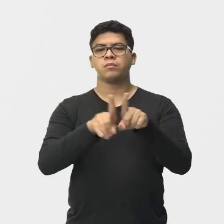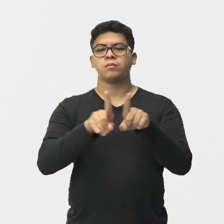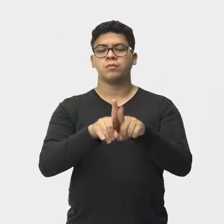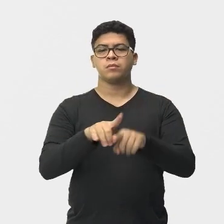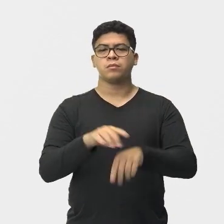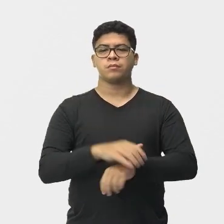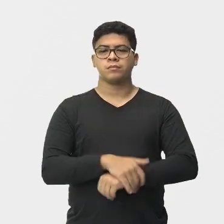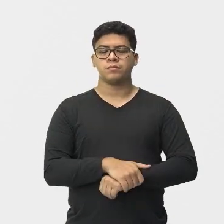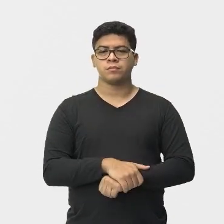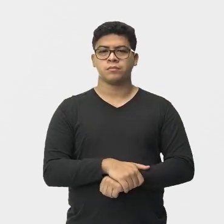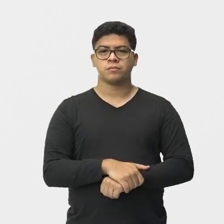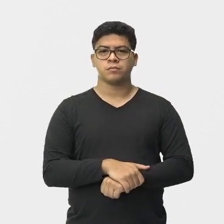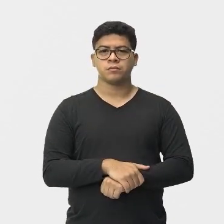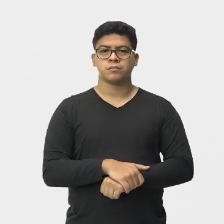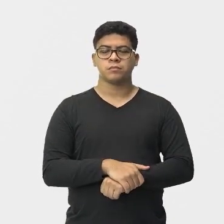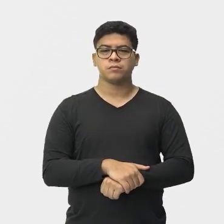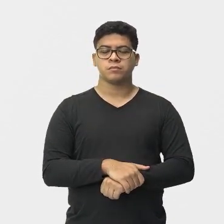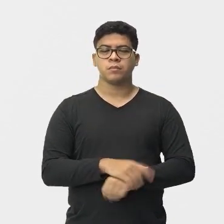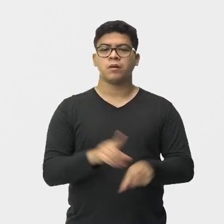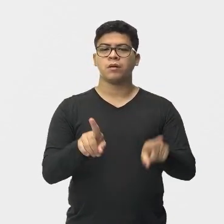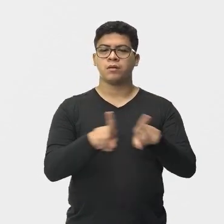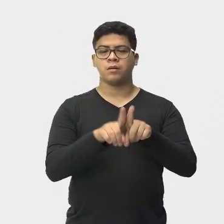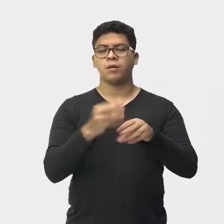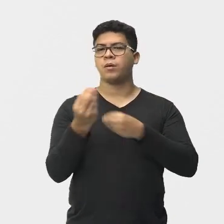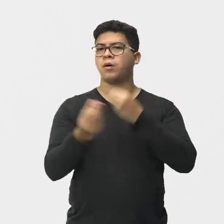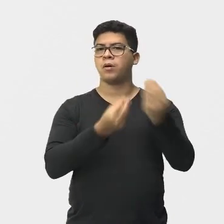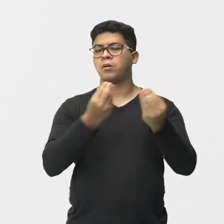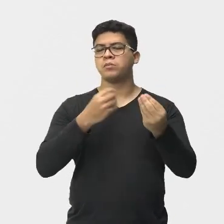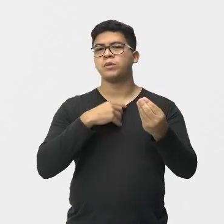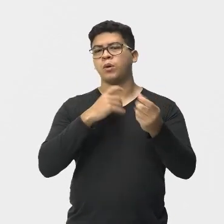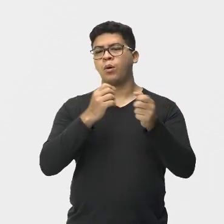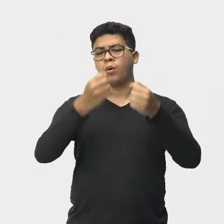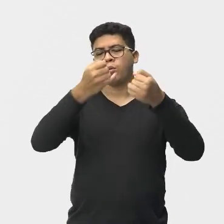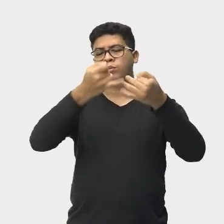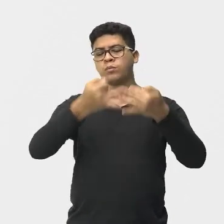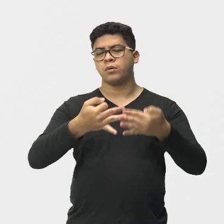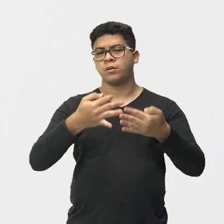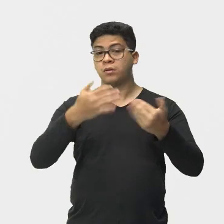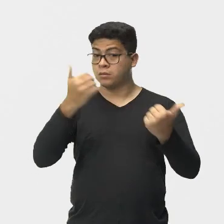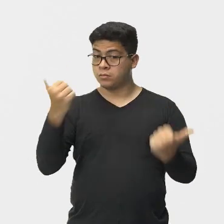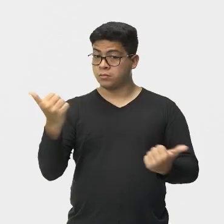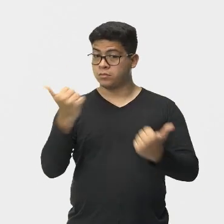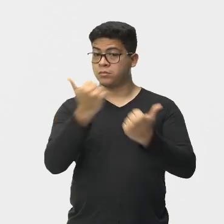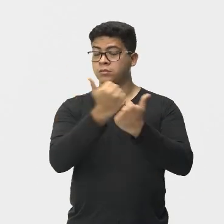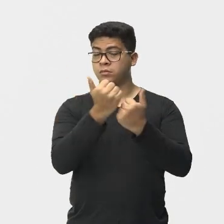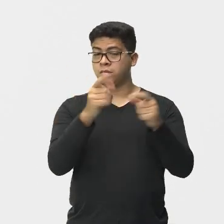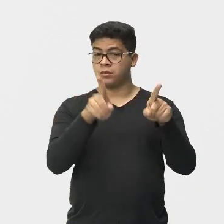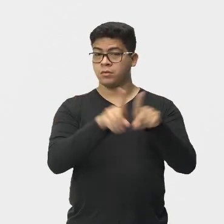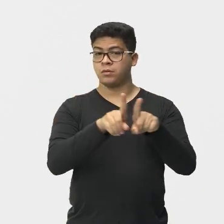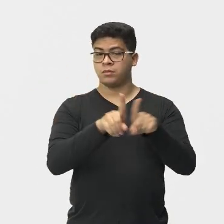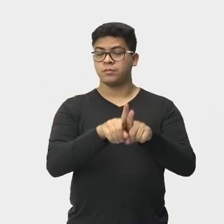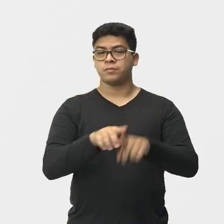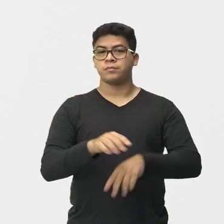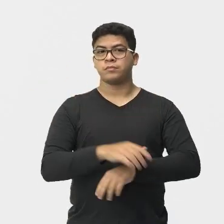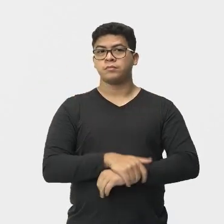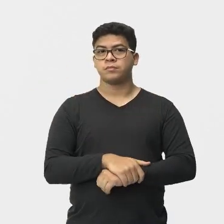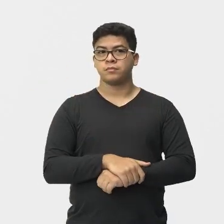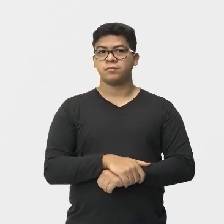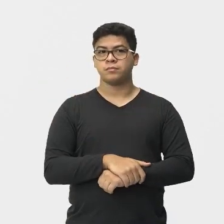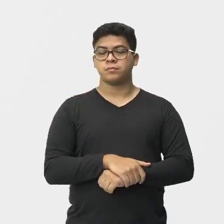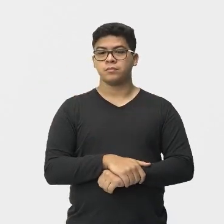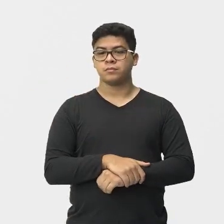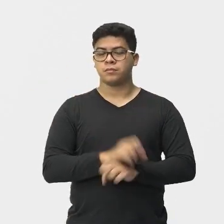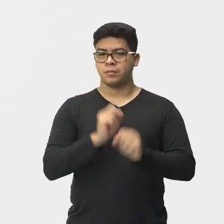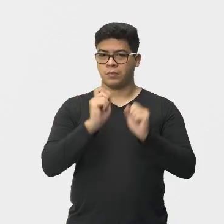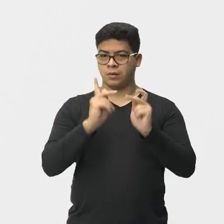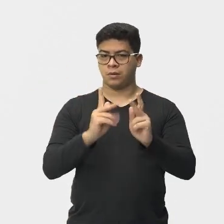uma explicação, vamos a darle uma explicação. Então, você vai fazer tanto a substituição aqui do complemento indireto,